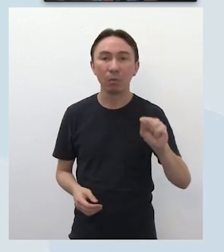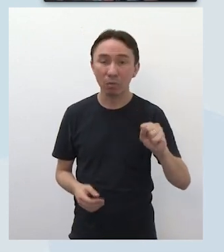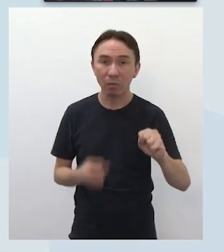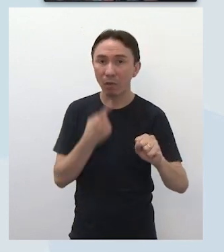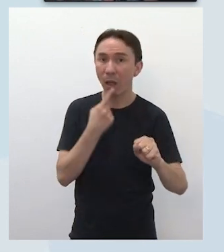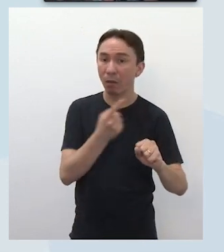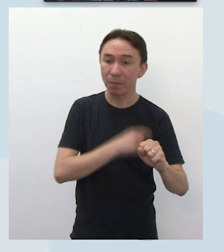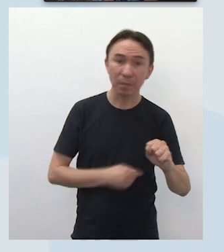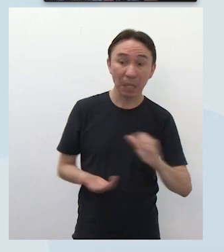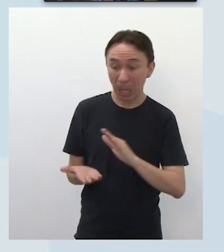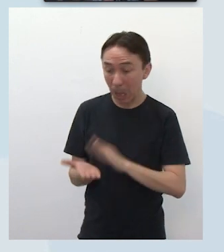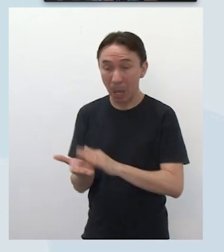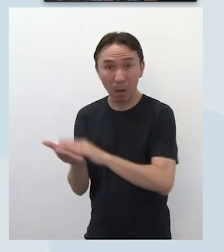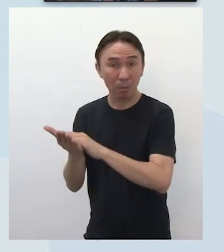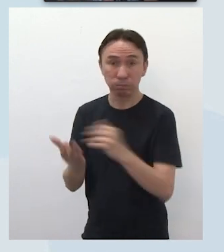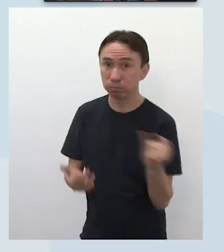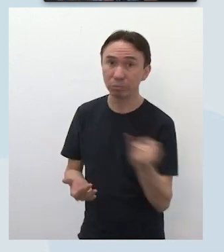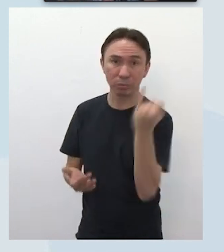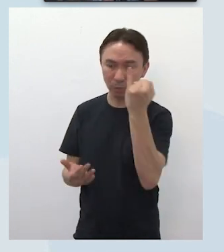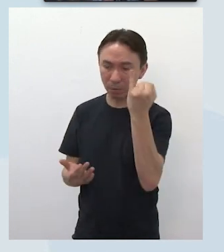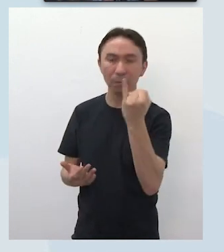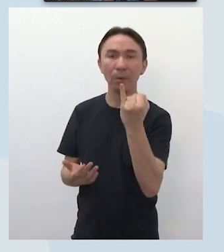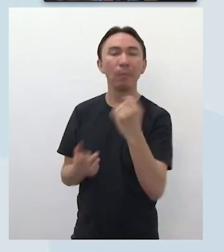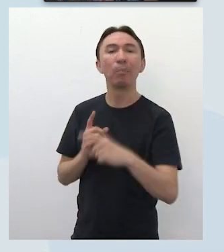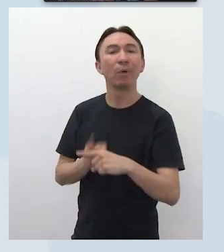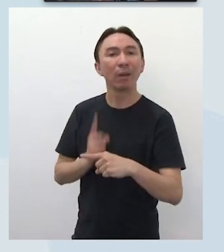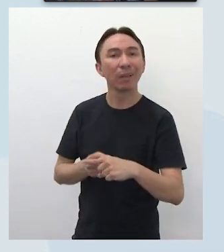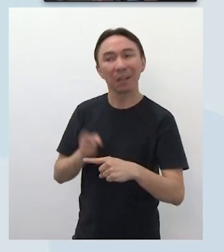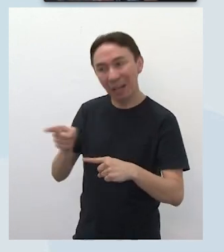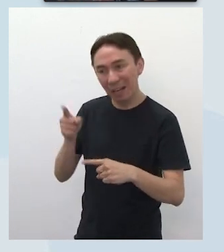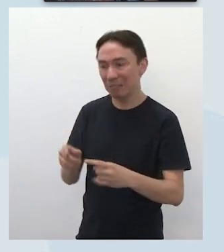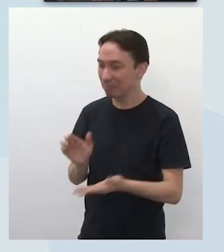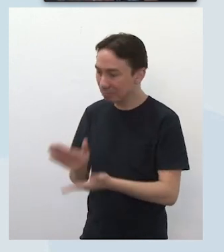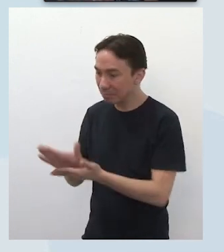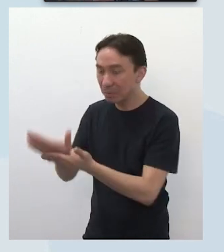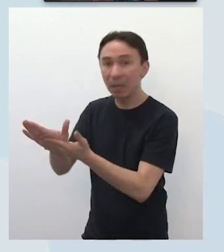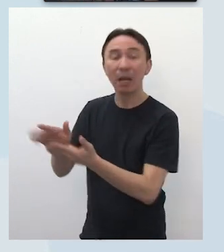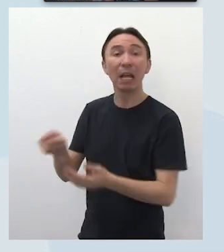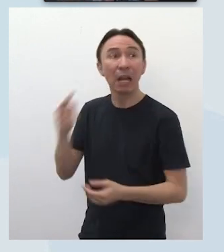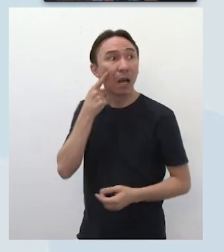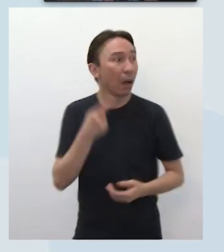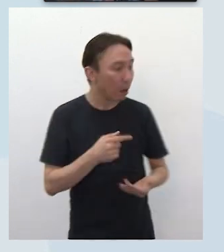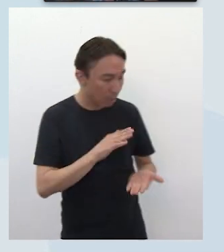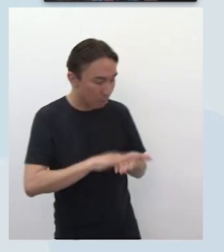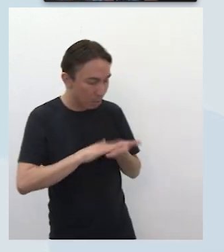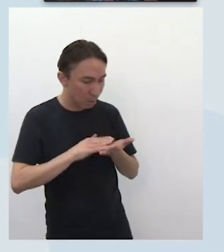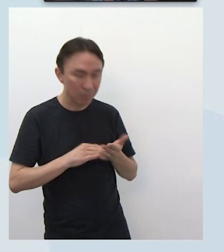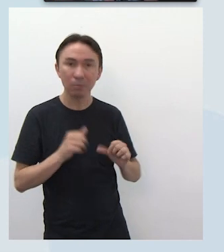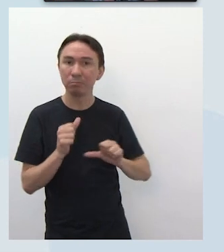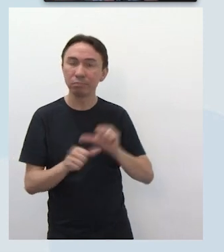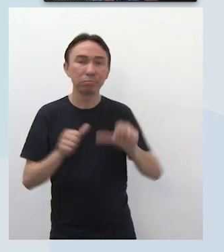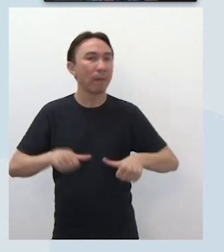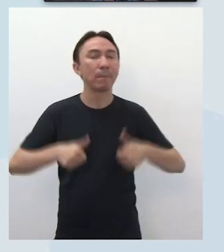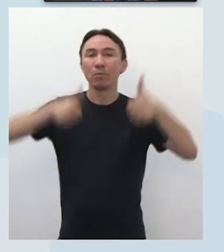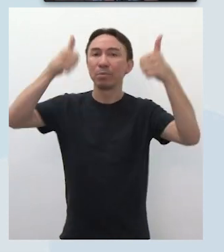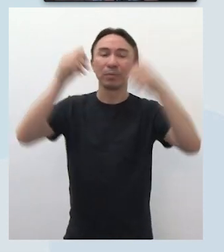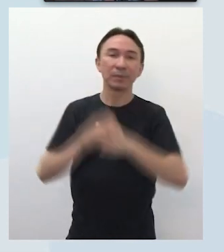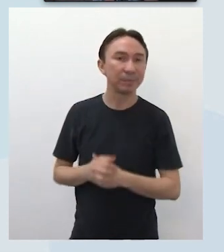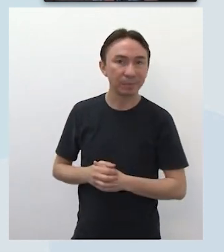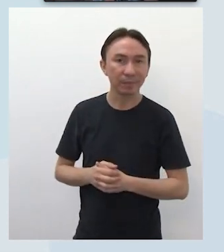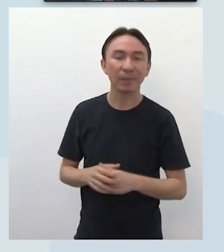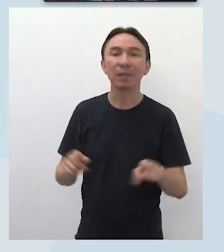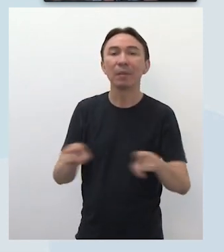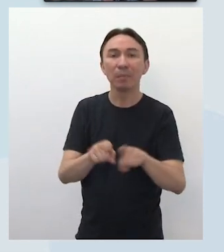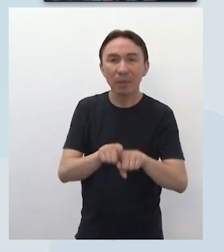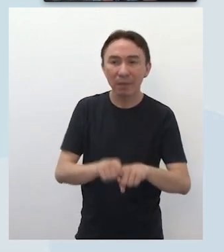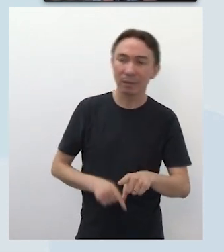quando motiva a melhoria. E a professora Regina diz: elogios estimulam a autoestima.